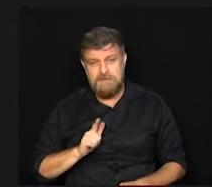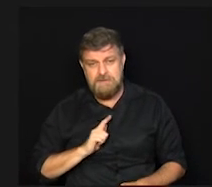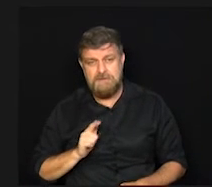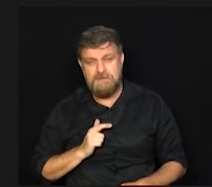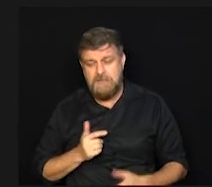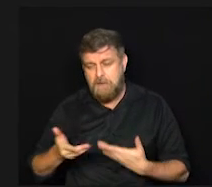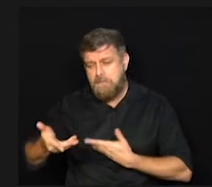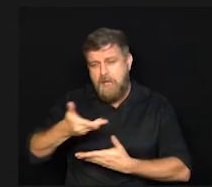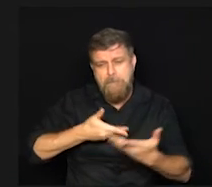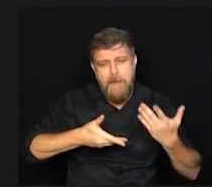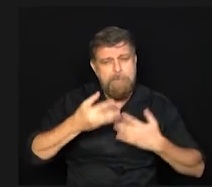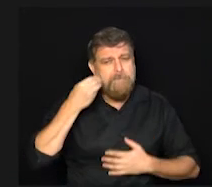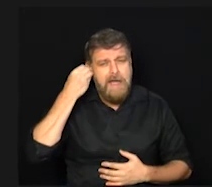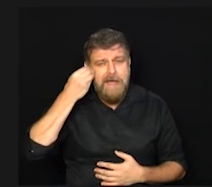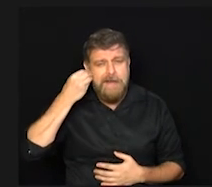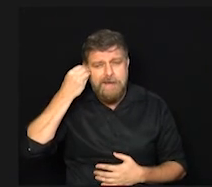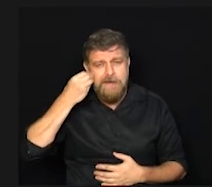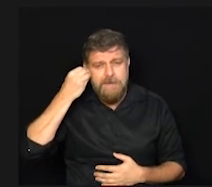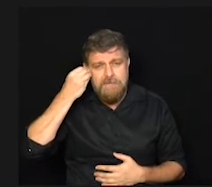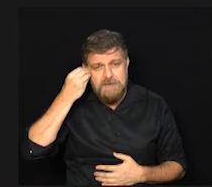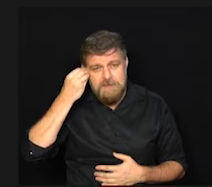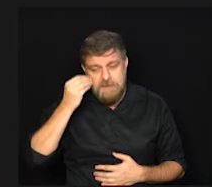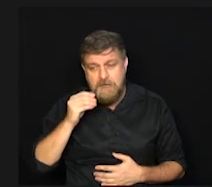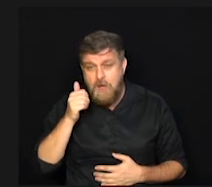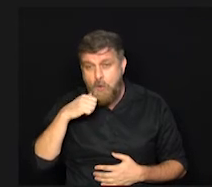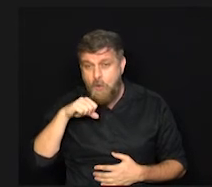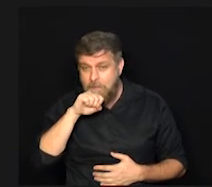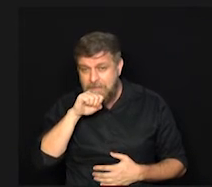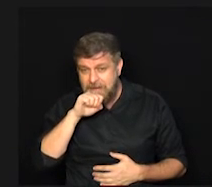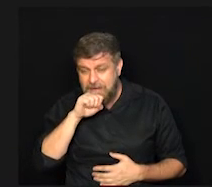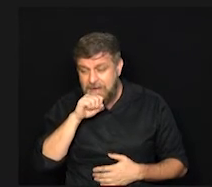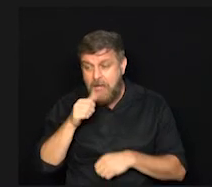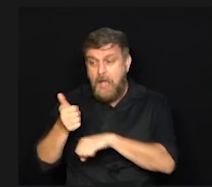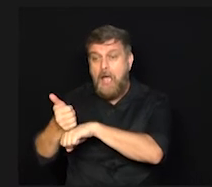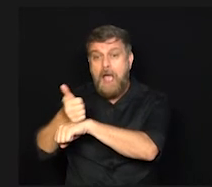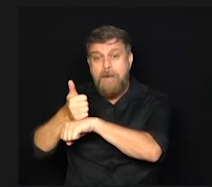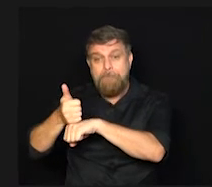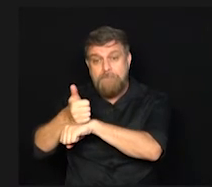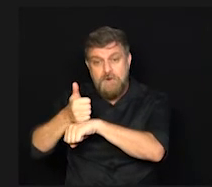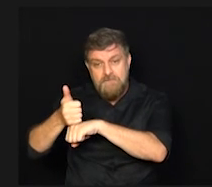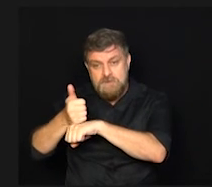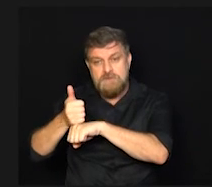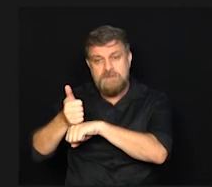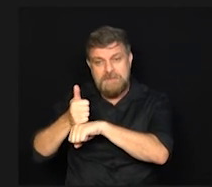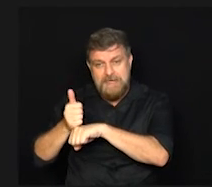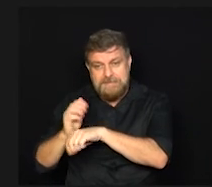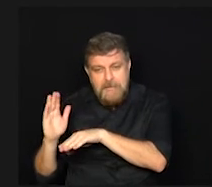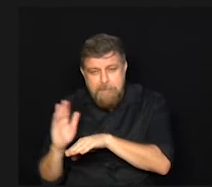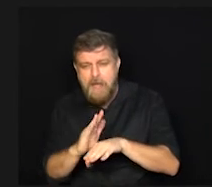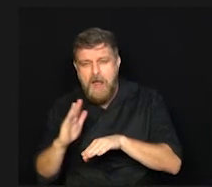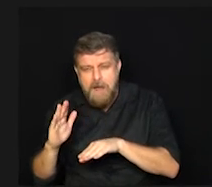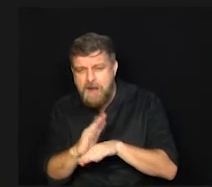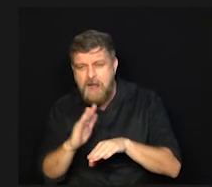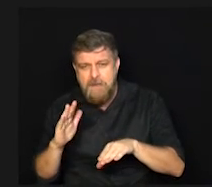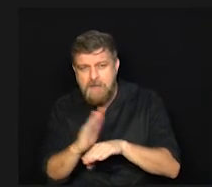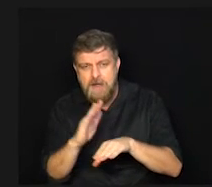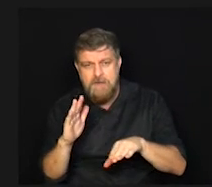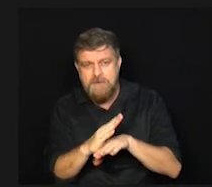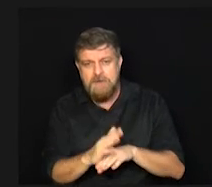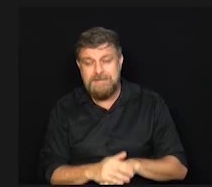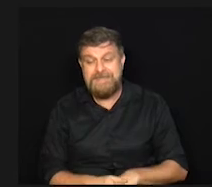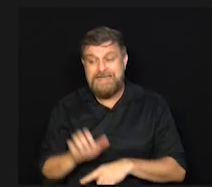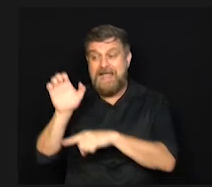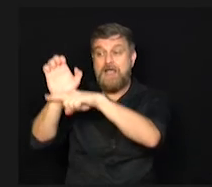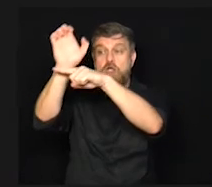troca de experiência, não só com mães, mas com profissionais auxiliando e ajudando essas mães, até a nível de outros